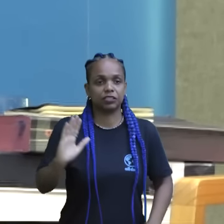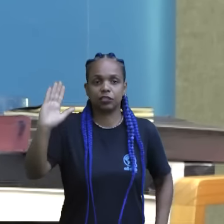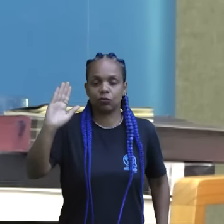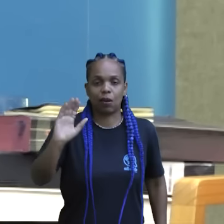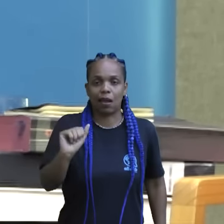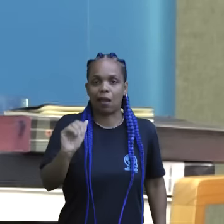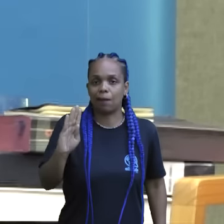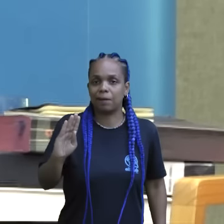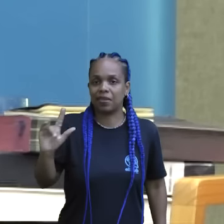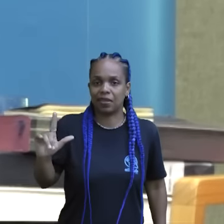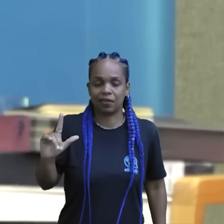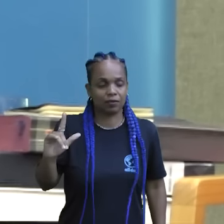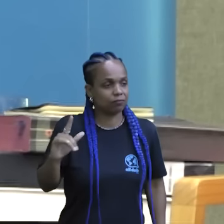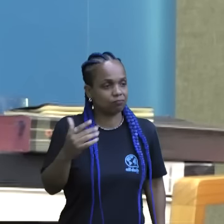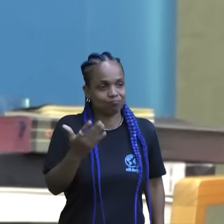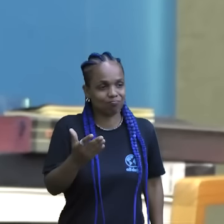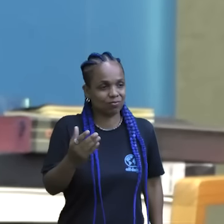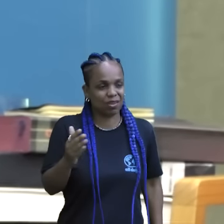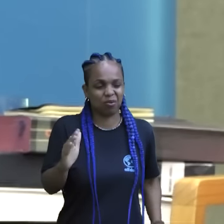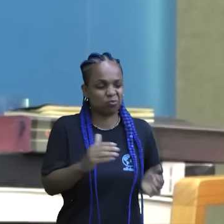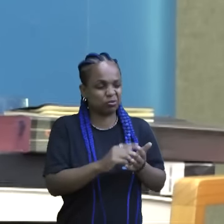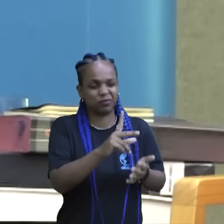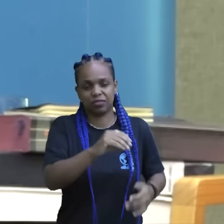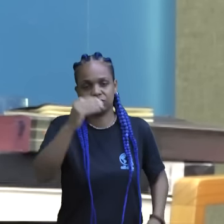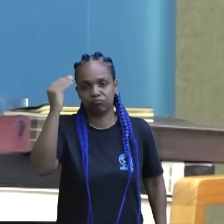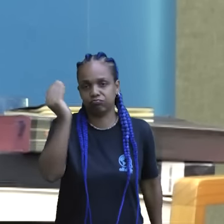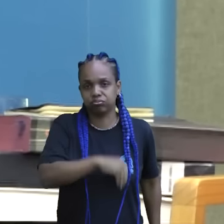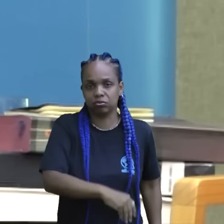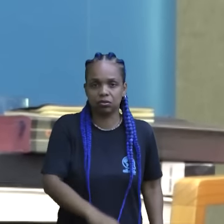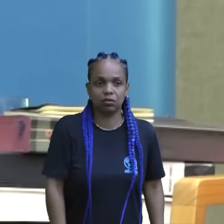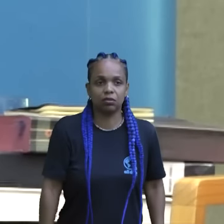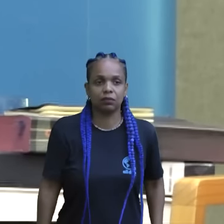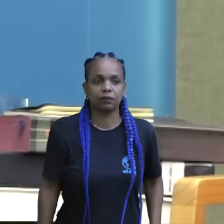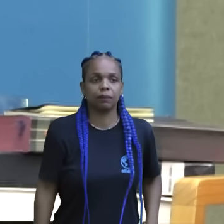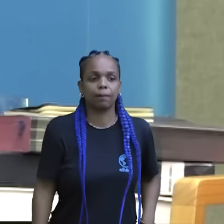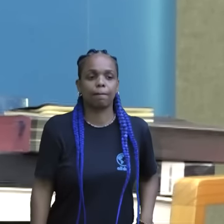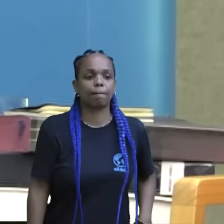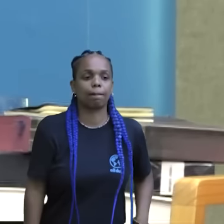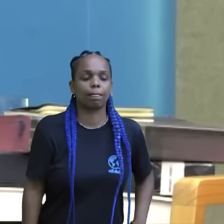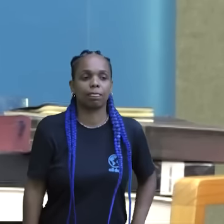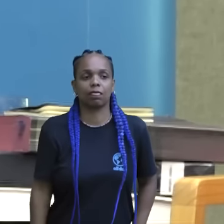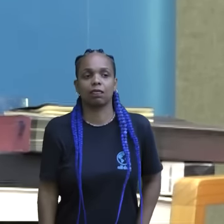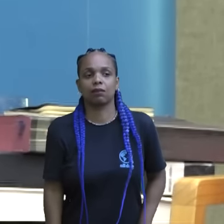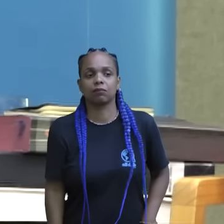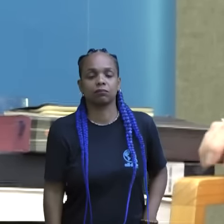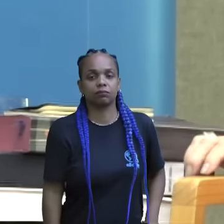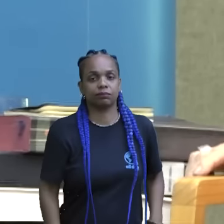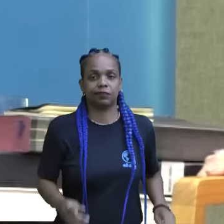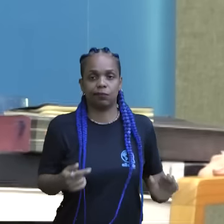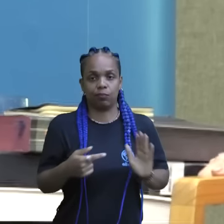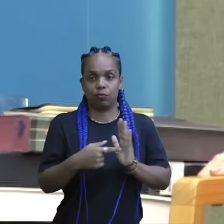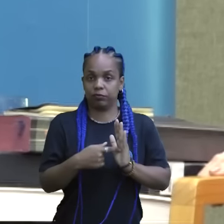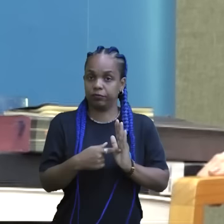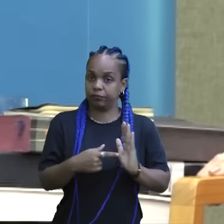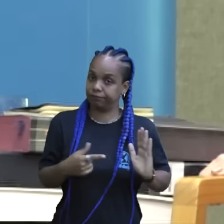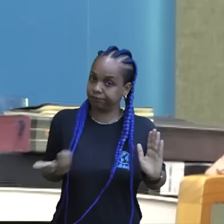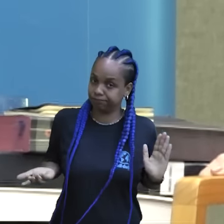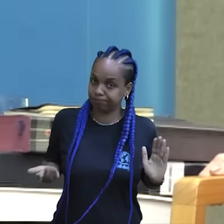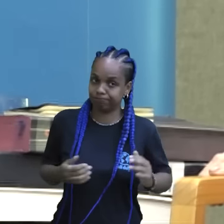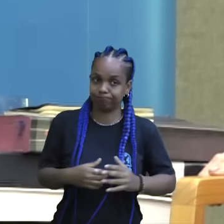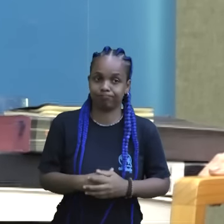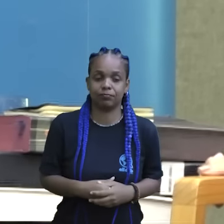Essa questão é uma questão muito clara na academia. E eu vou te falar agora de lugar, né, do meu lugar. Eu condicionei a minha candidatura,